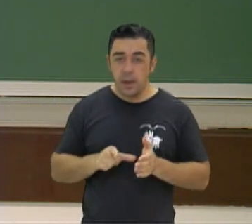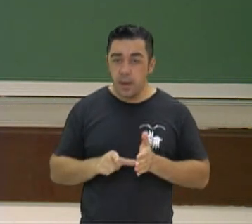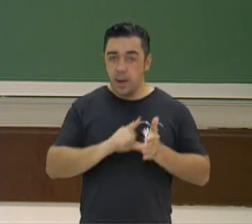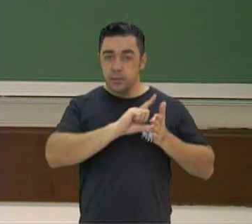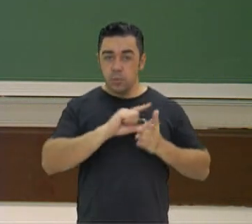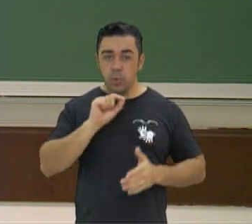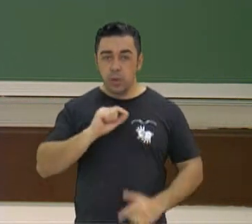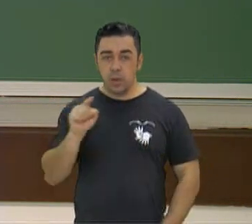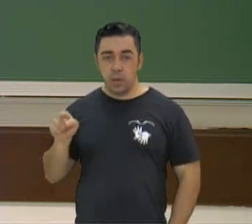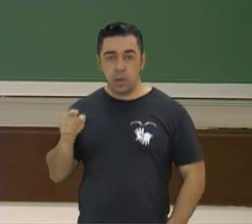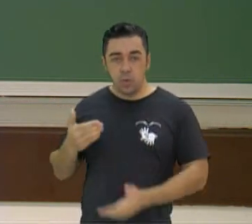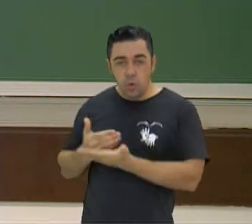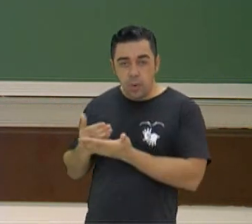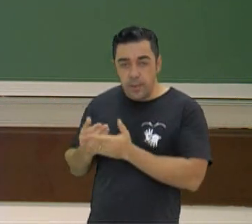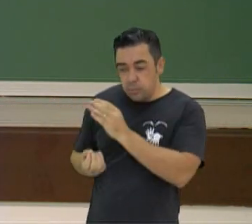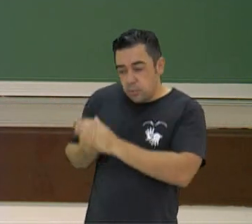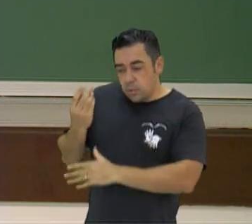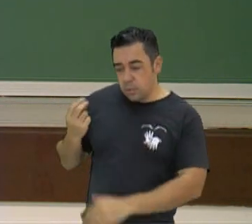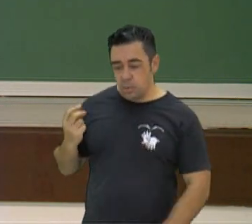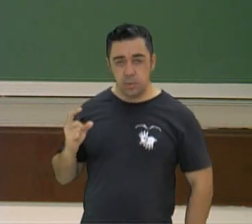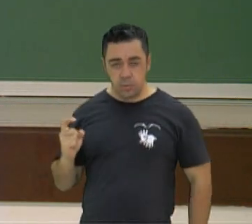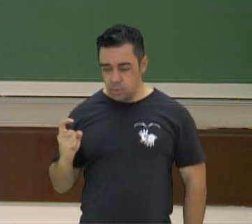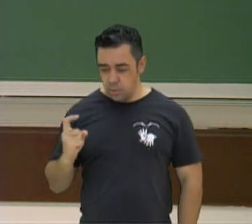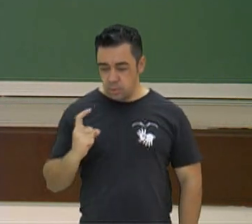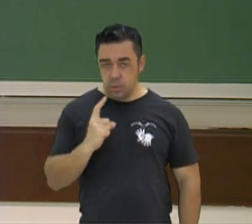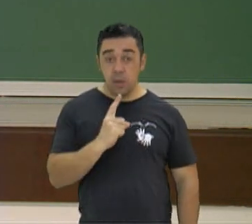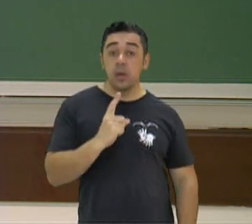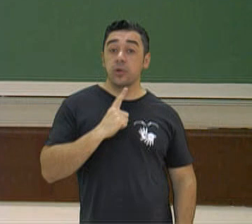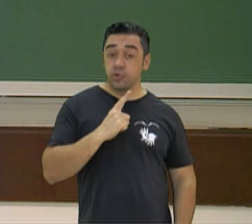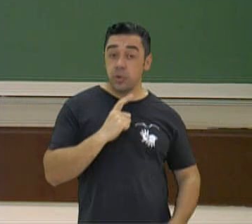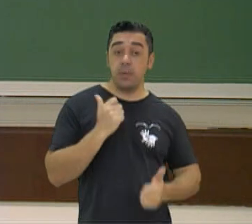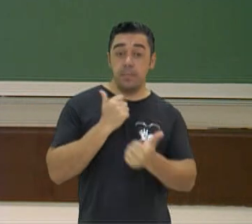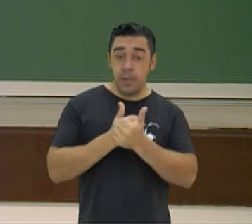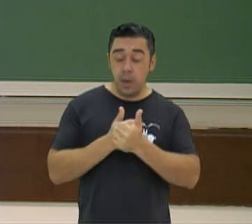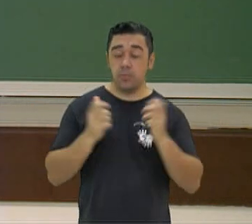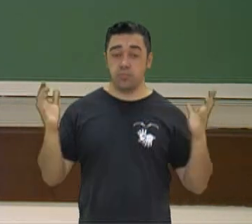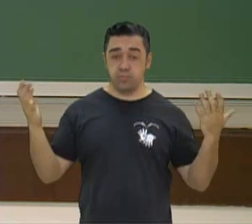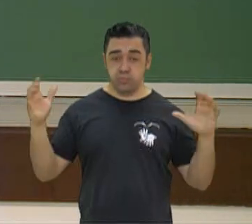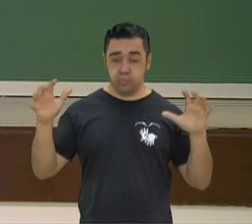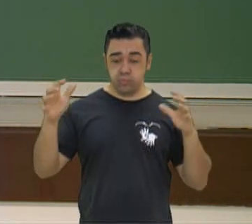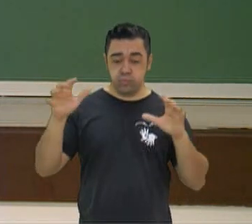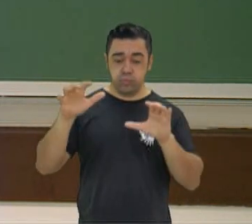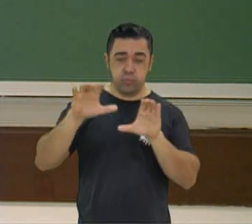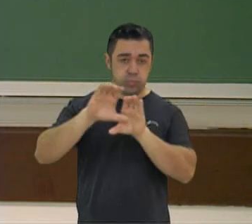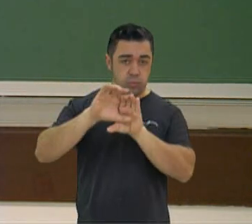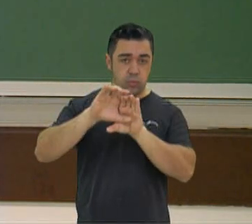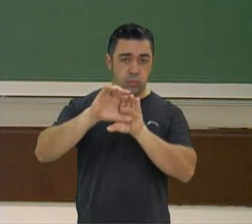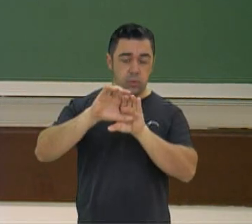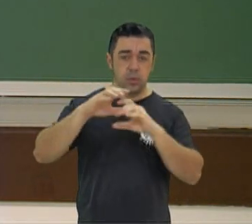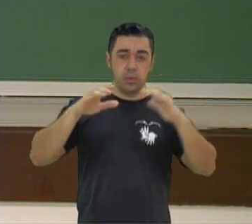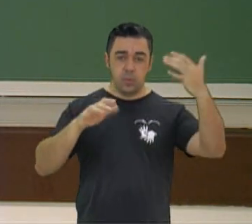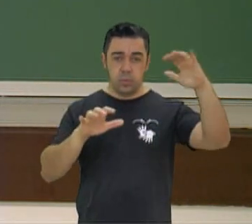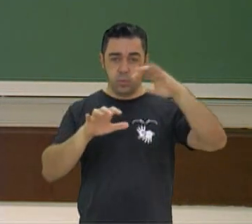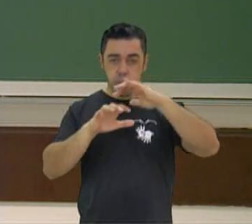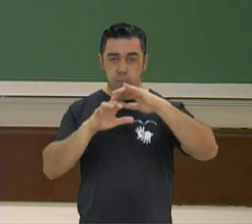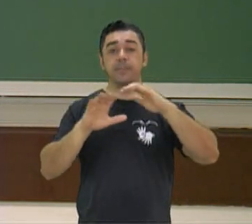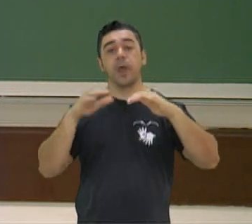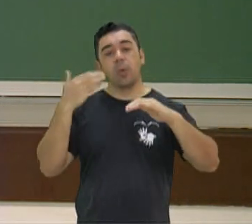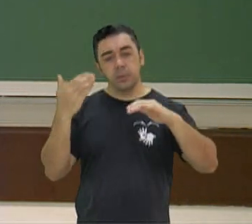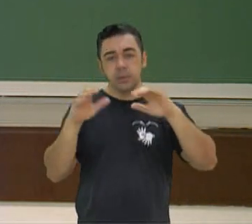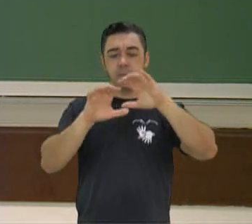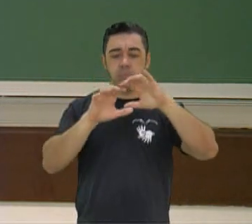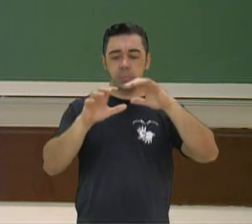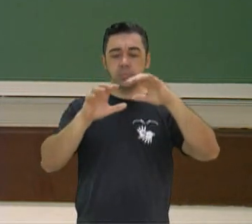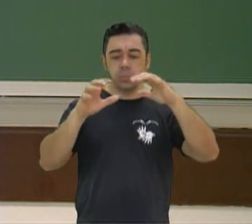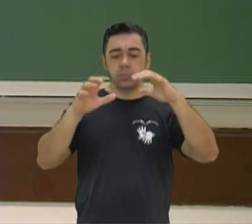ancestral deles ocorreu quando os continentes eles ainda estavam perto, quando eles ainda estavam próximos. E como a deriva